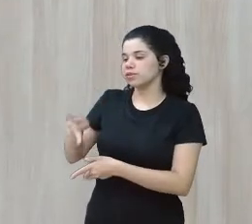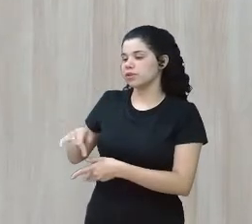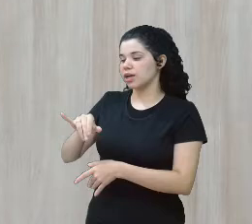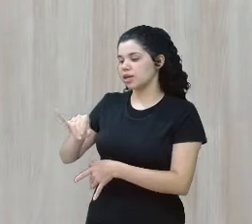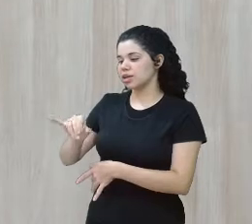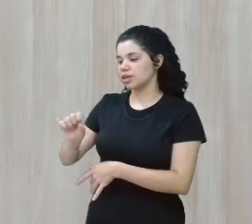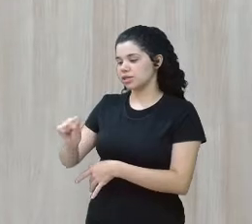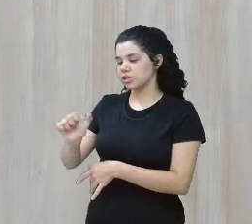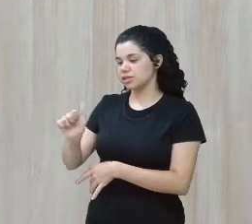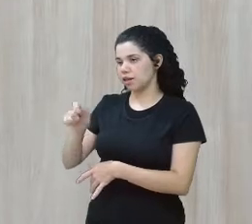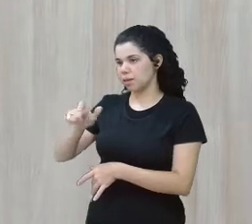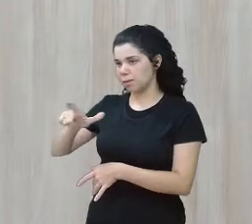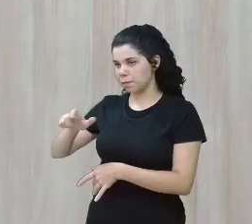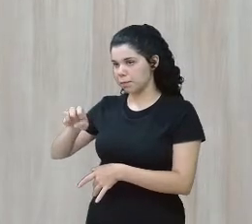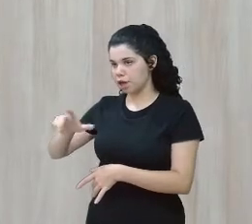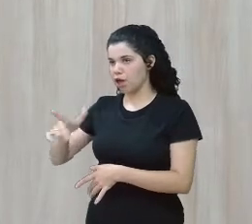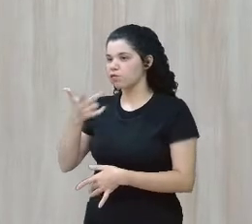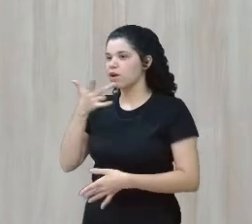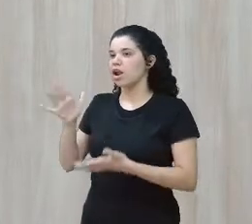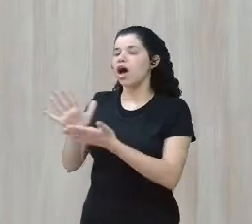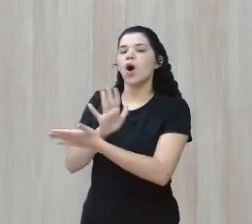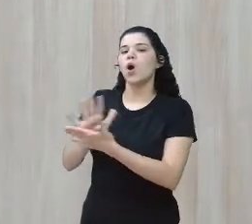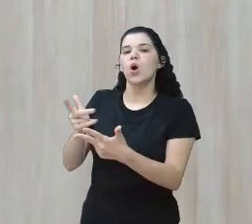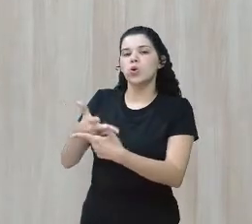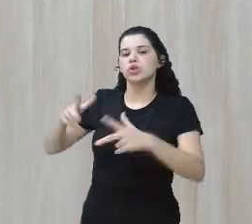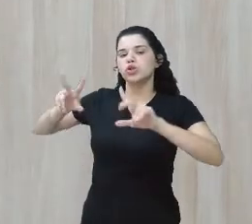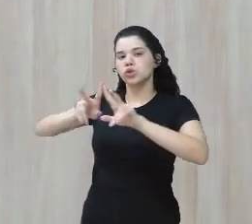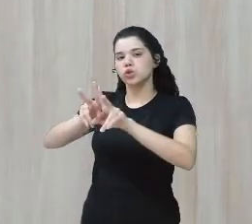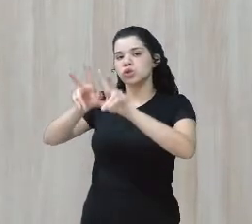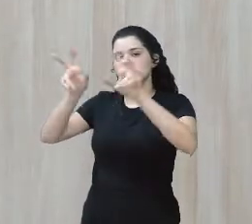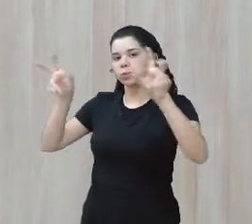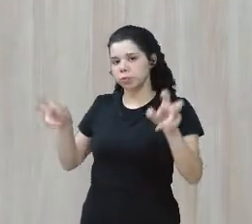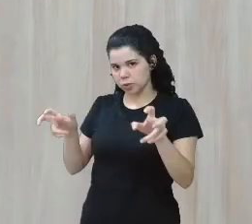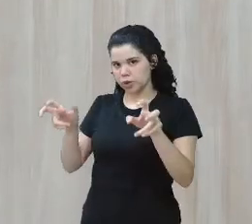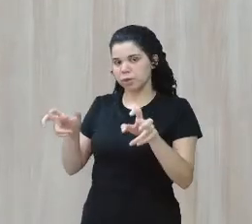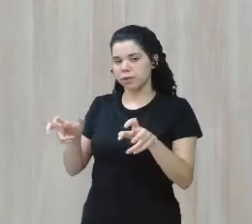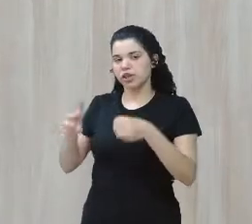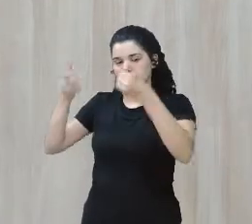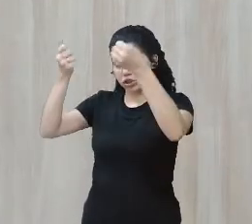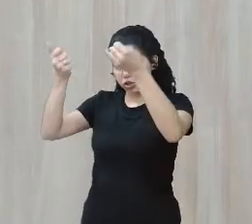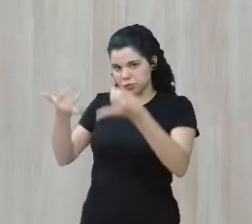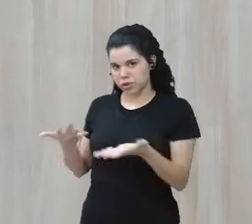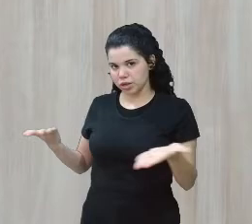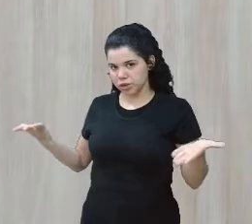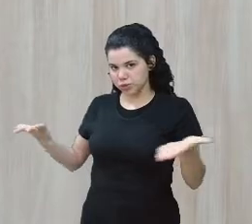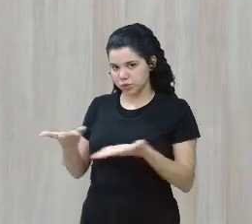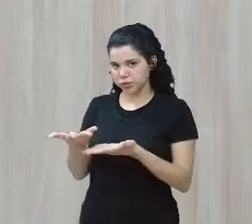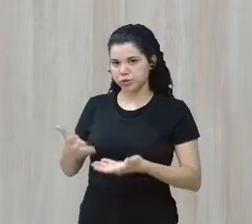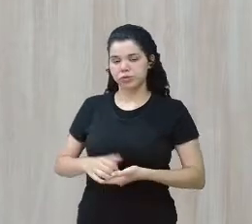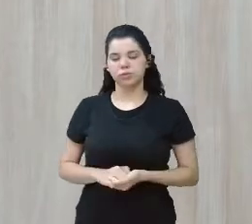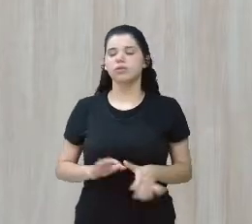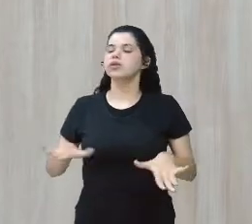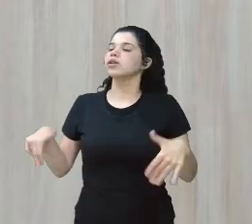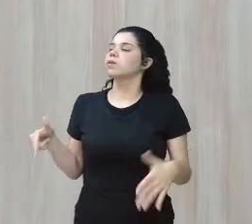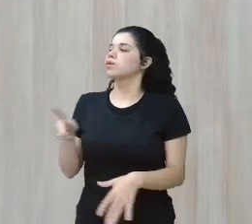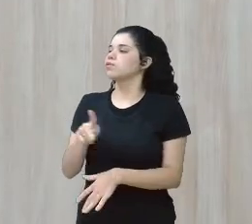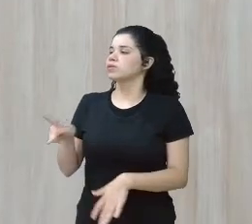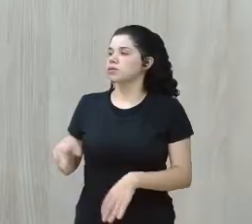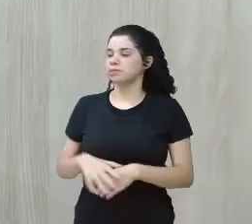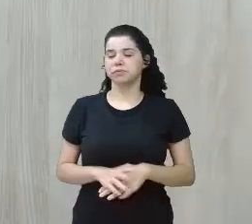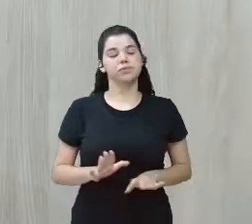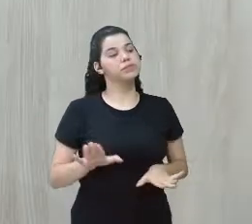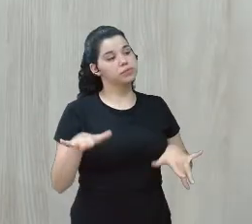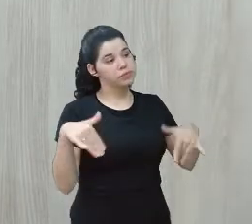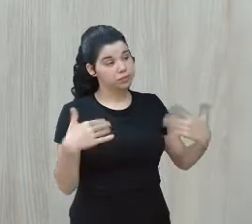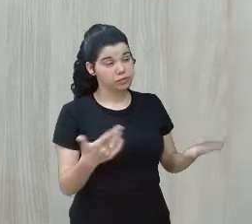ela nos contemplar aqui com suas palavras em relação a isso aqui que estamos afirmando. E aí, professora? Pois